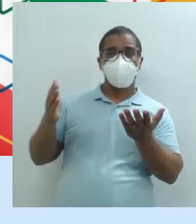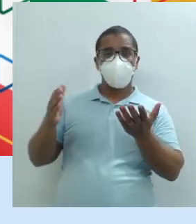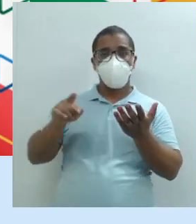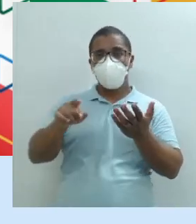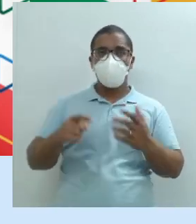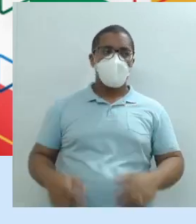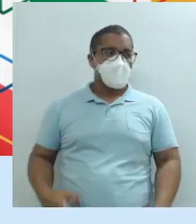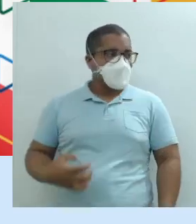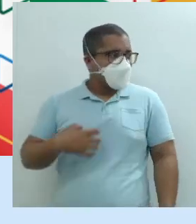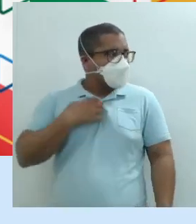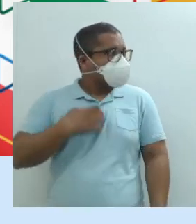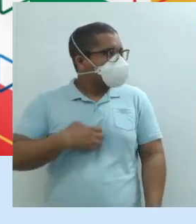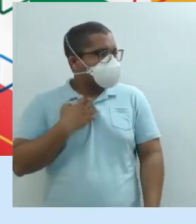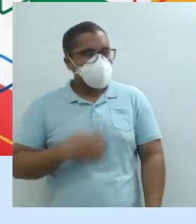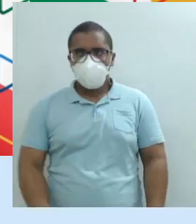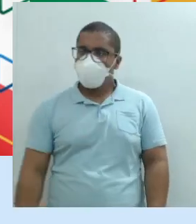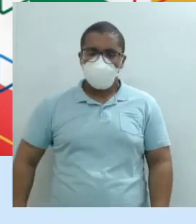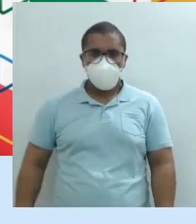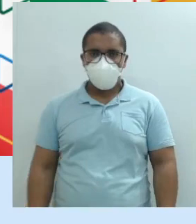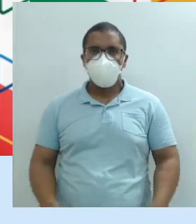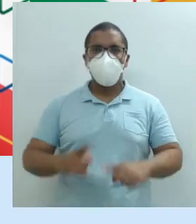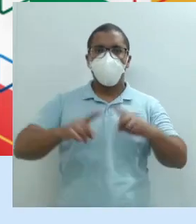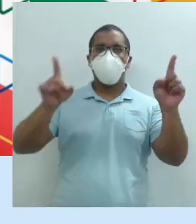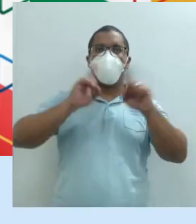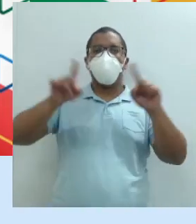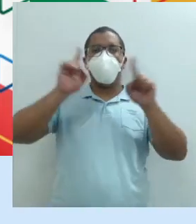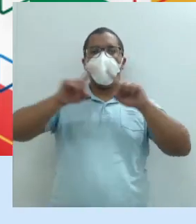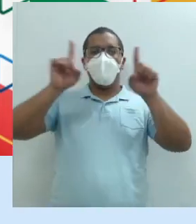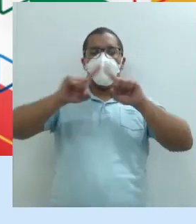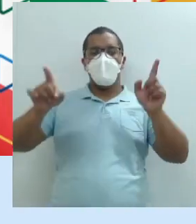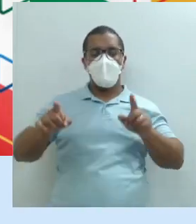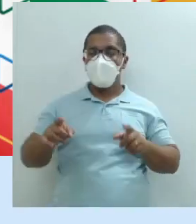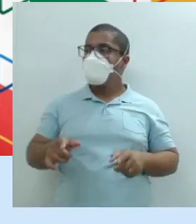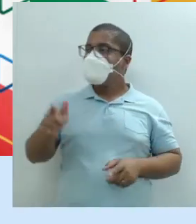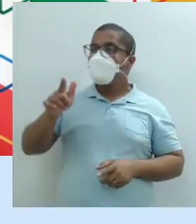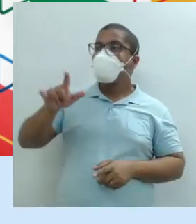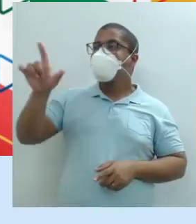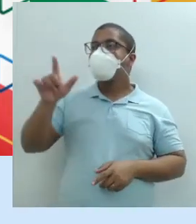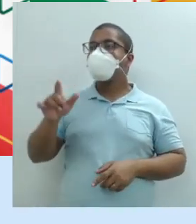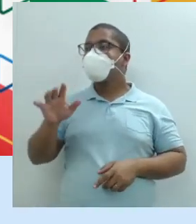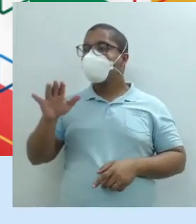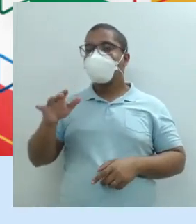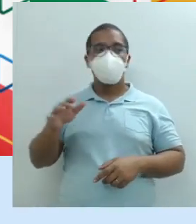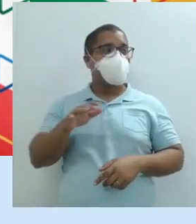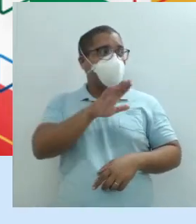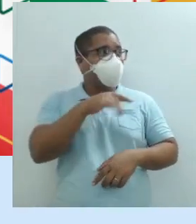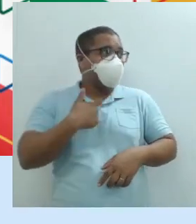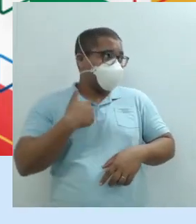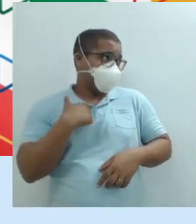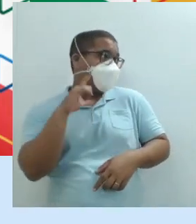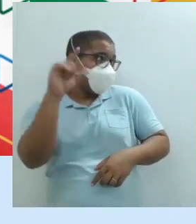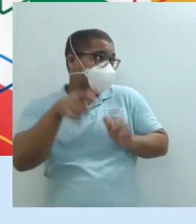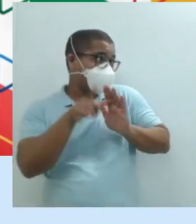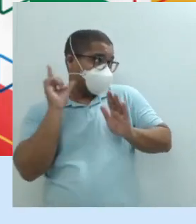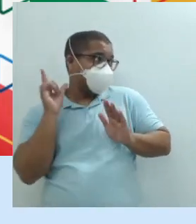se arenga, né? Se abusa da gente, aí vai reclamar. O outro quer sair mais cedo, quer ir no